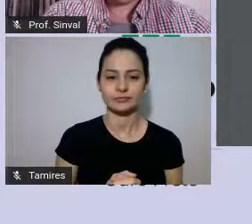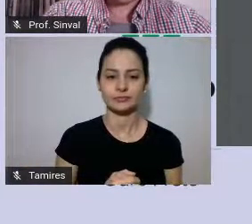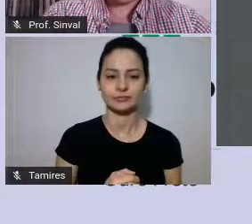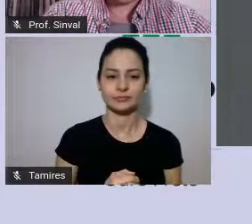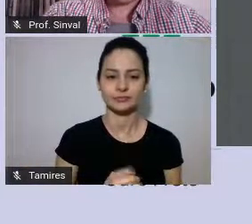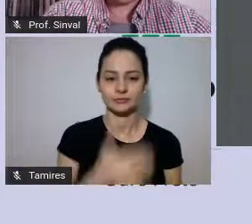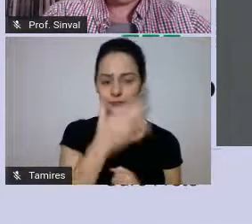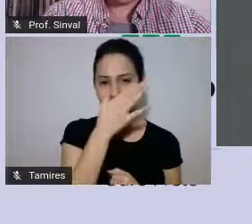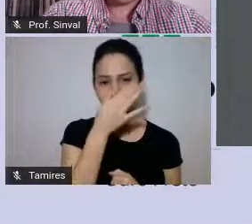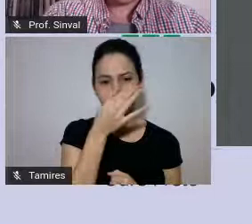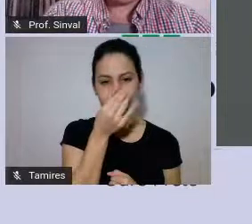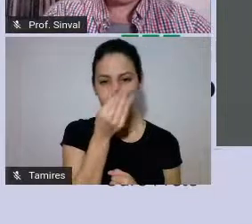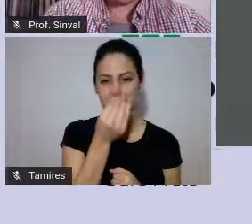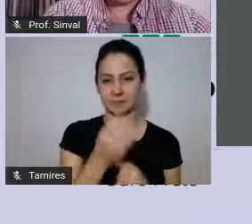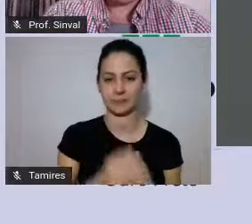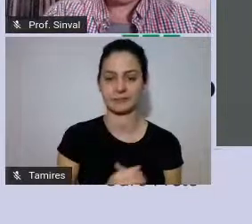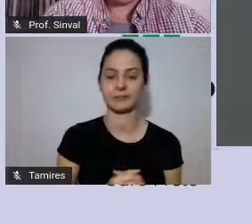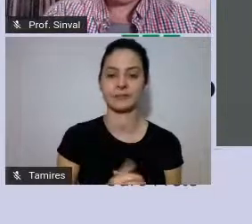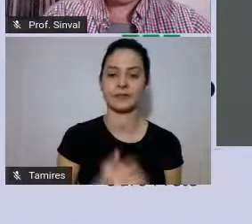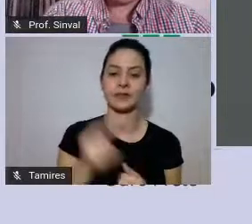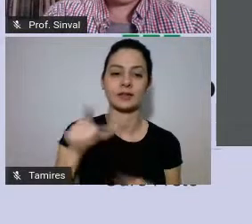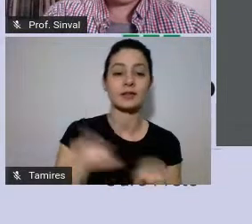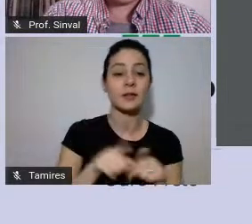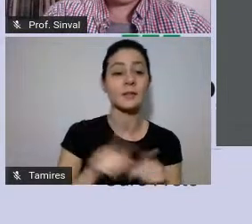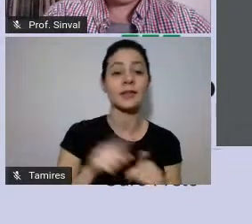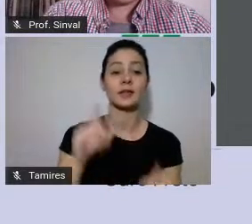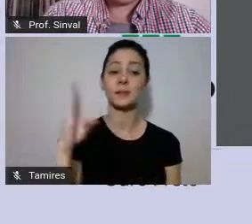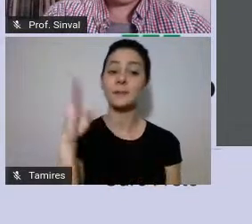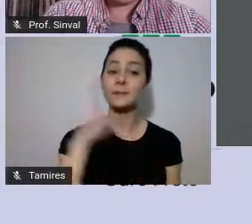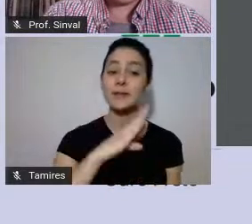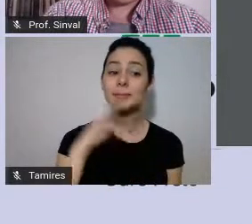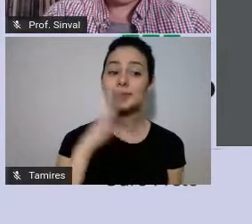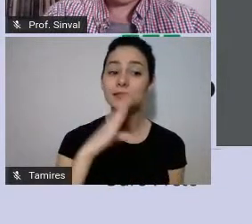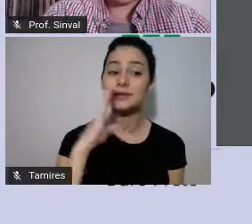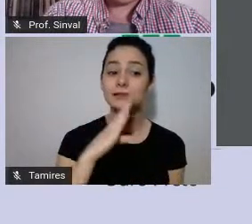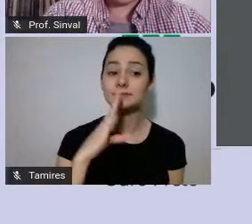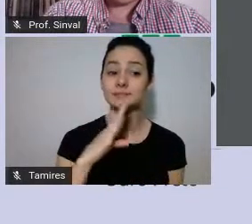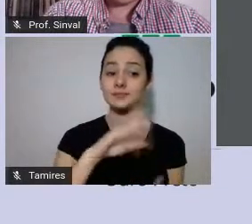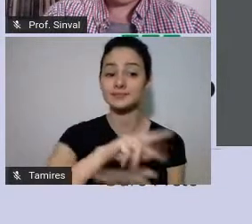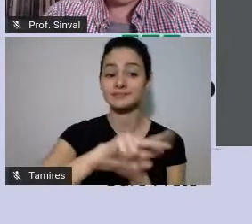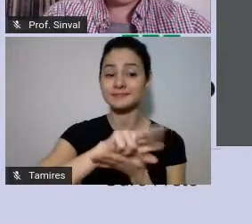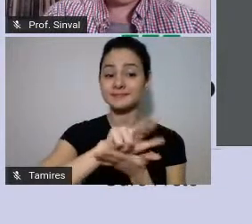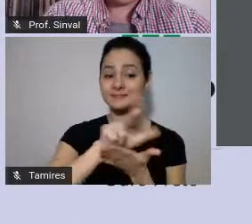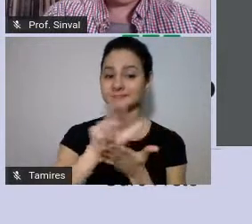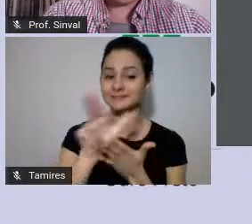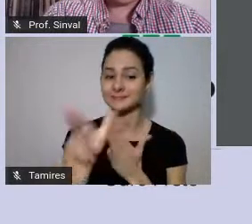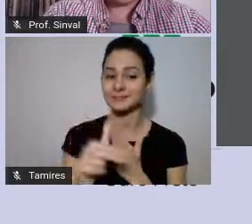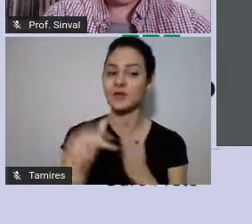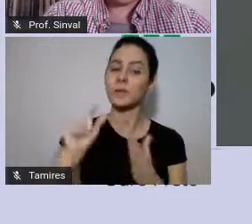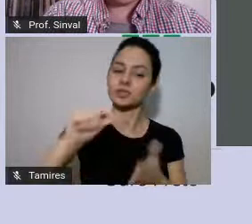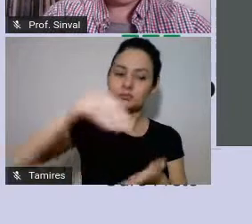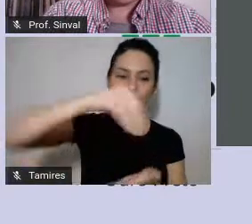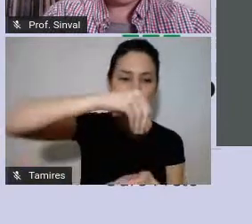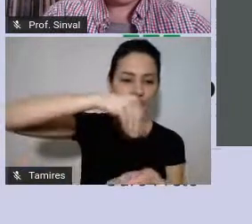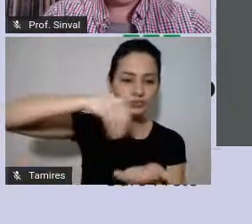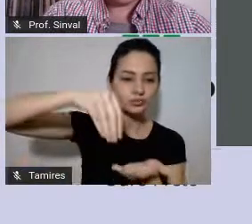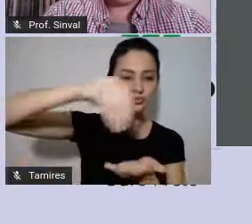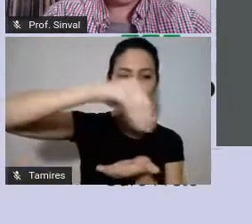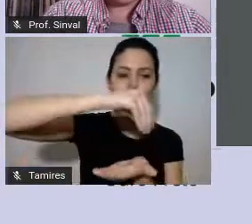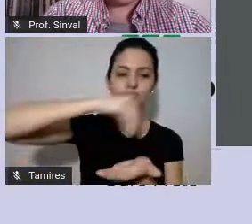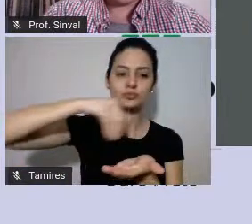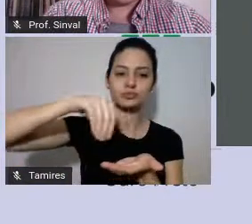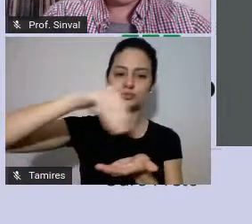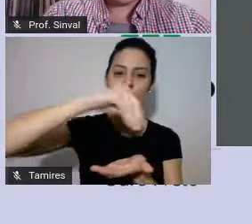fim, ele fala da multiplicidade de pimentas da terra que serve para condimentar e tornar mais